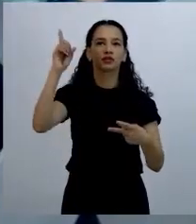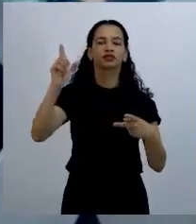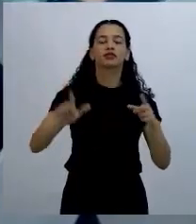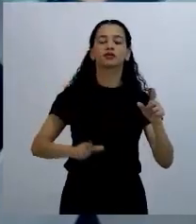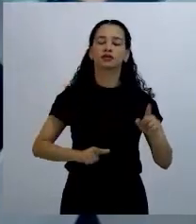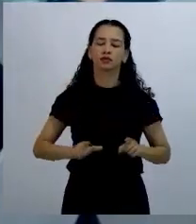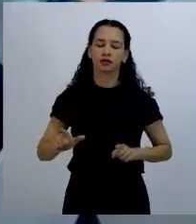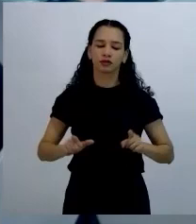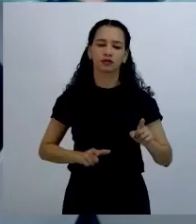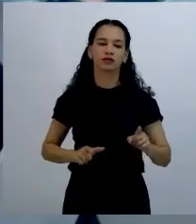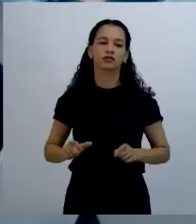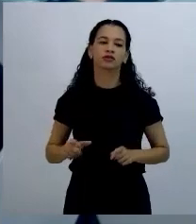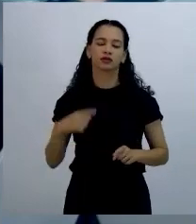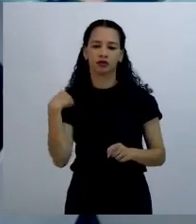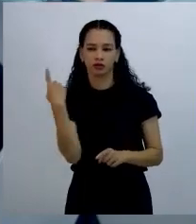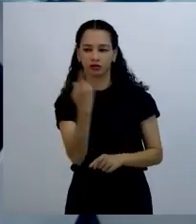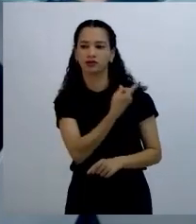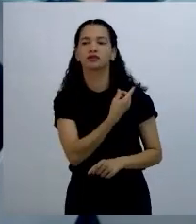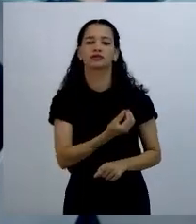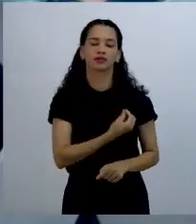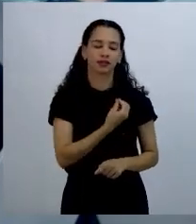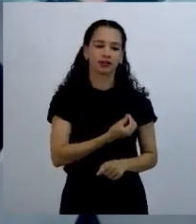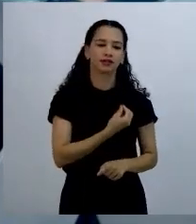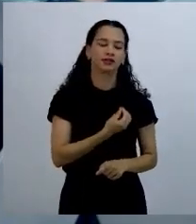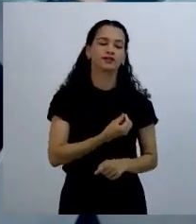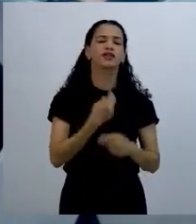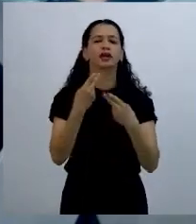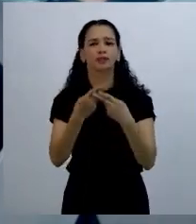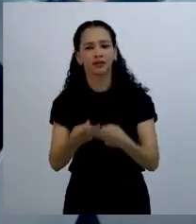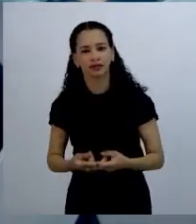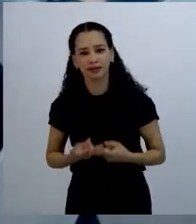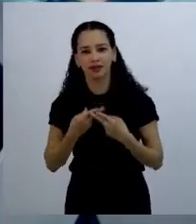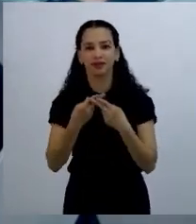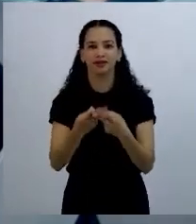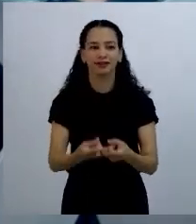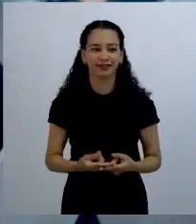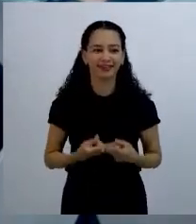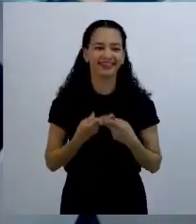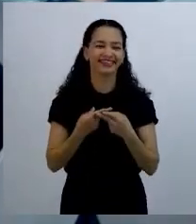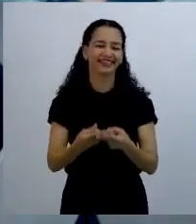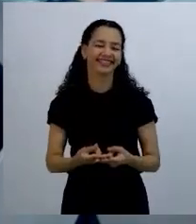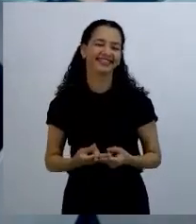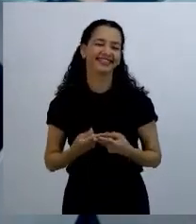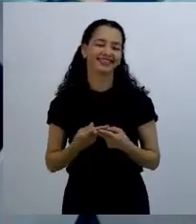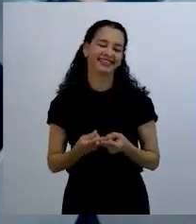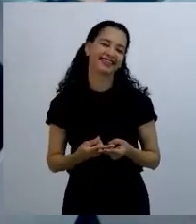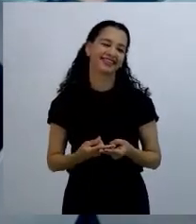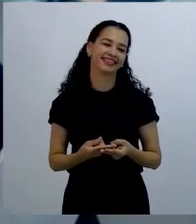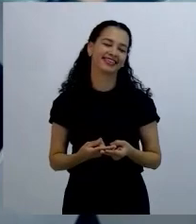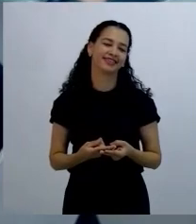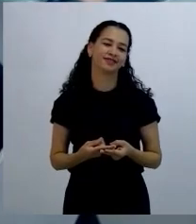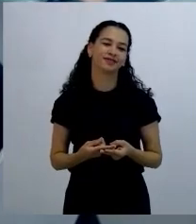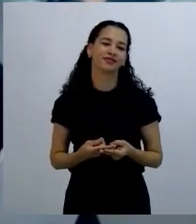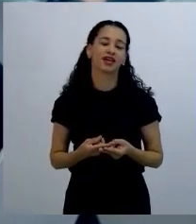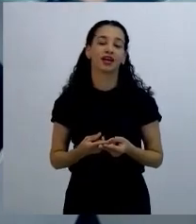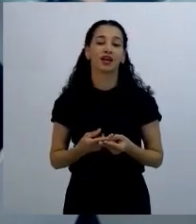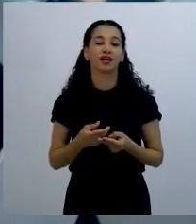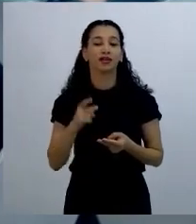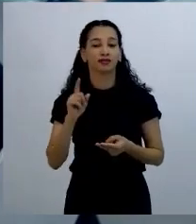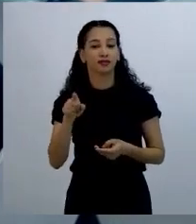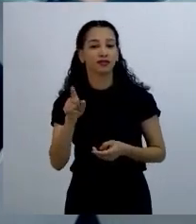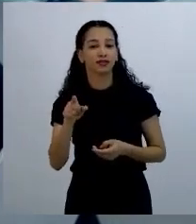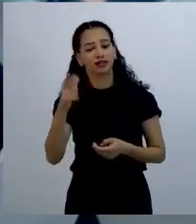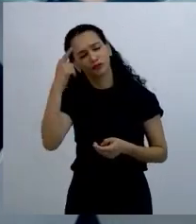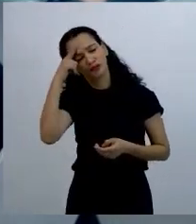alcançado não tem ainda conseguido Agora é fácil nesse convite é você ter paciência com você agora vem um desafio